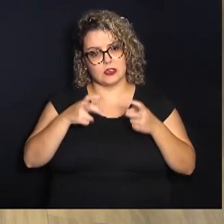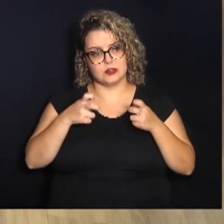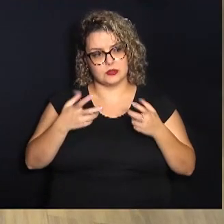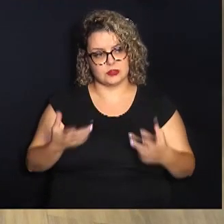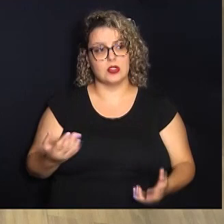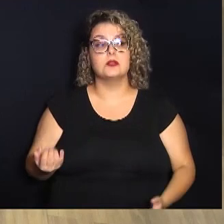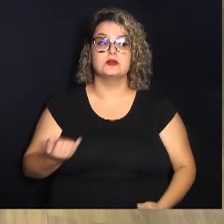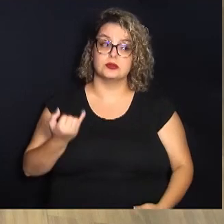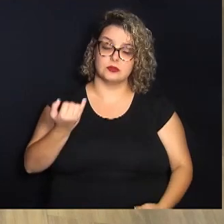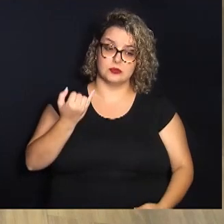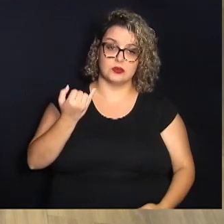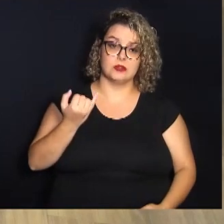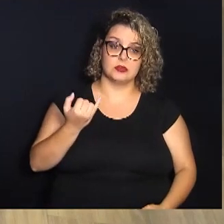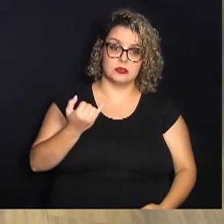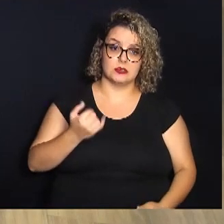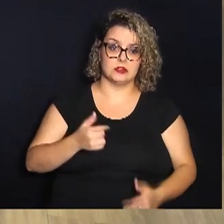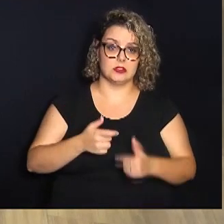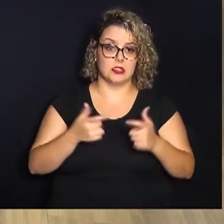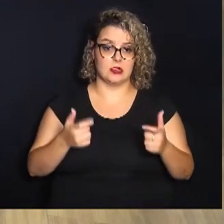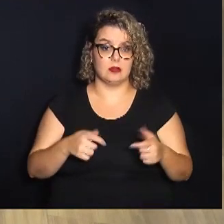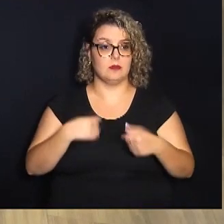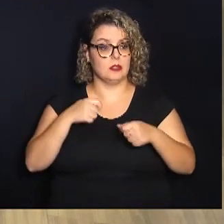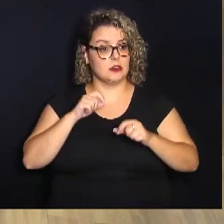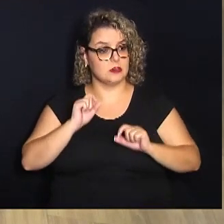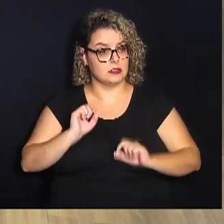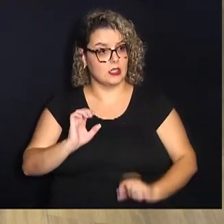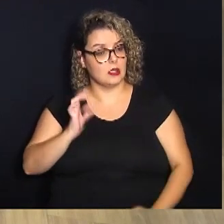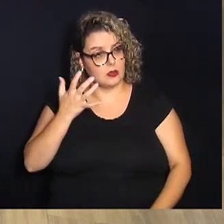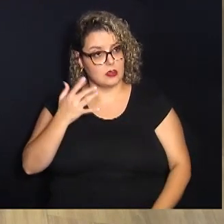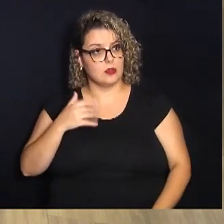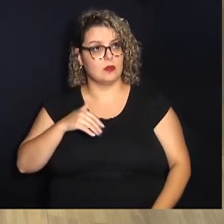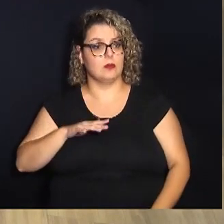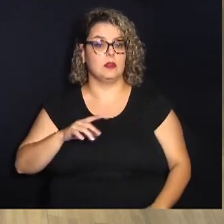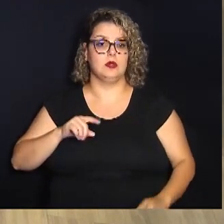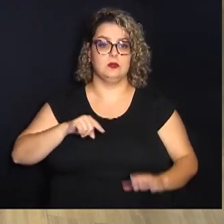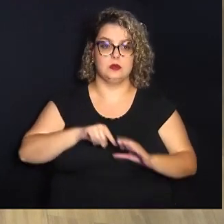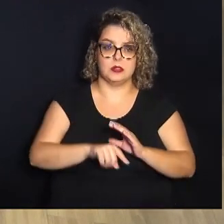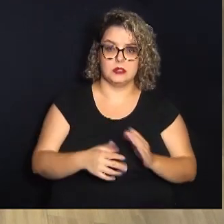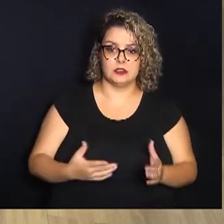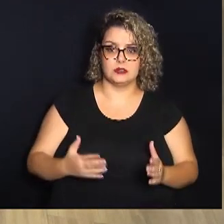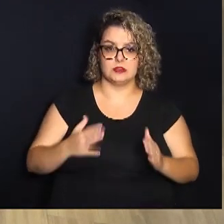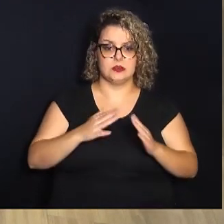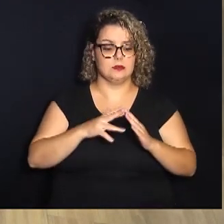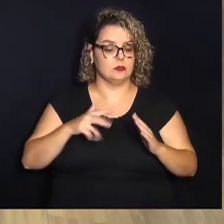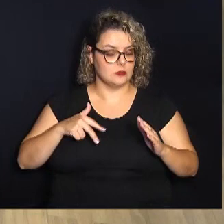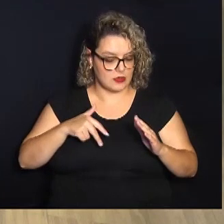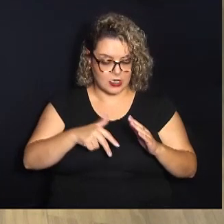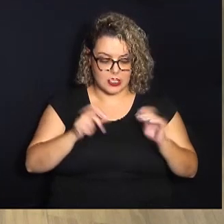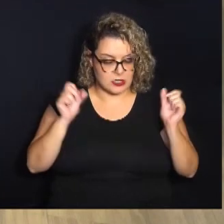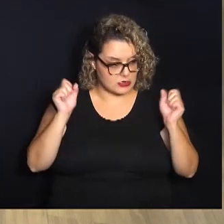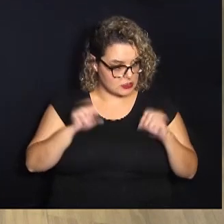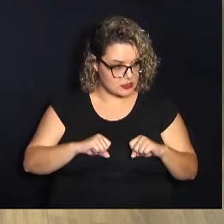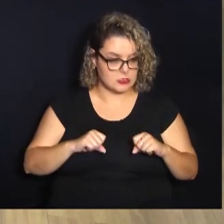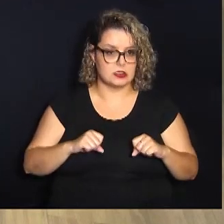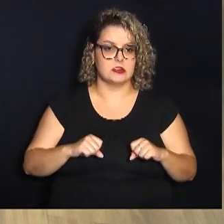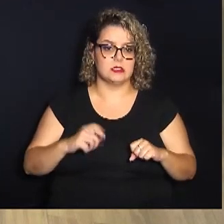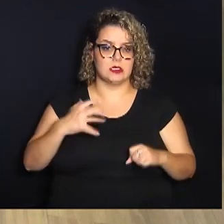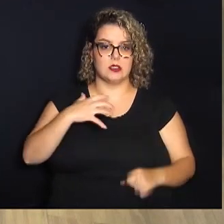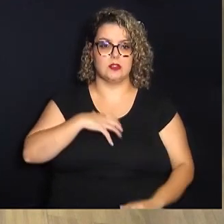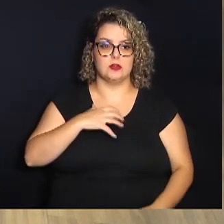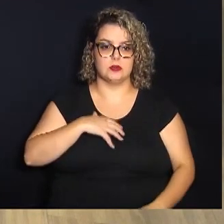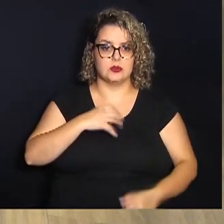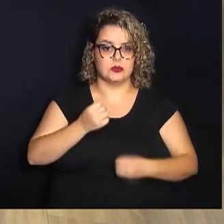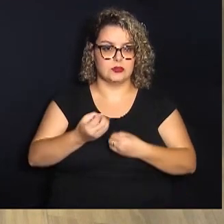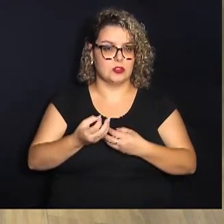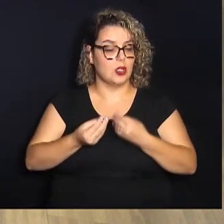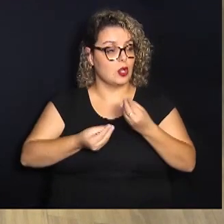fundamental importância, tem que acontecer com mais intensidade, tem que entrar na casa das pessoas, é uma maneira de passar essa informação.